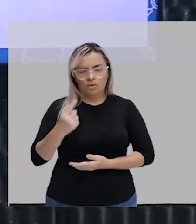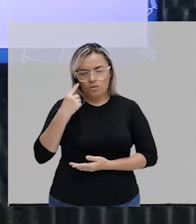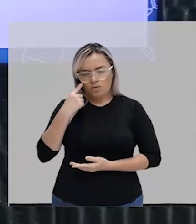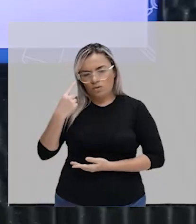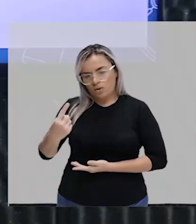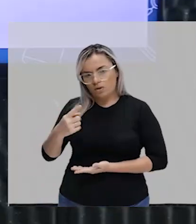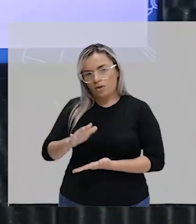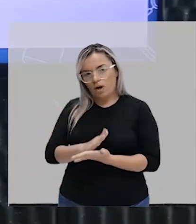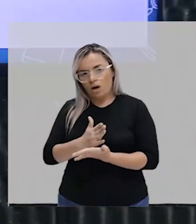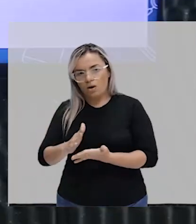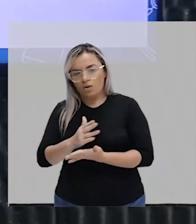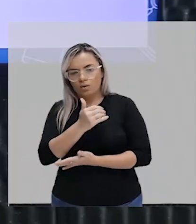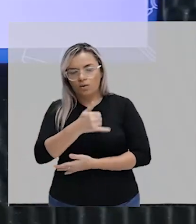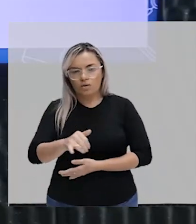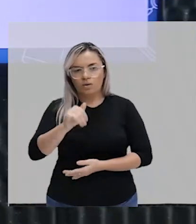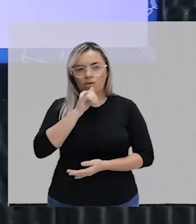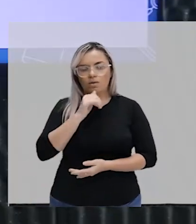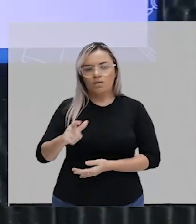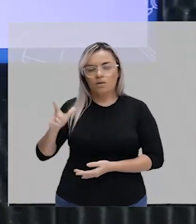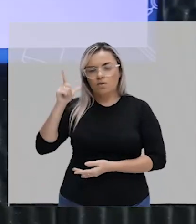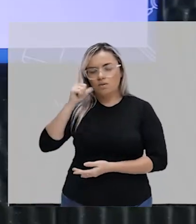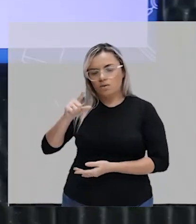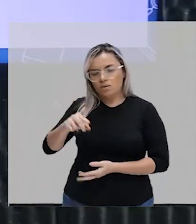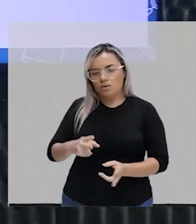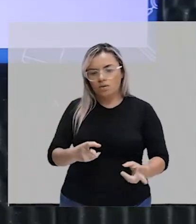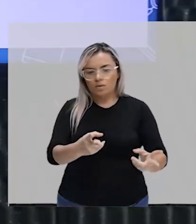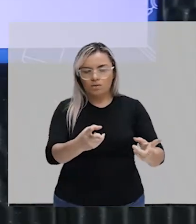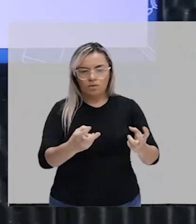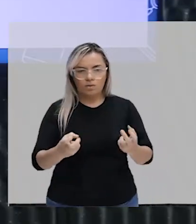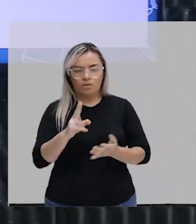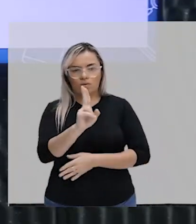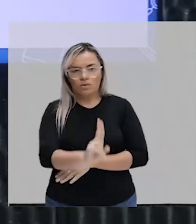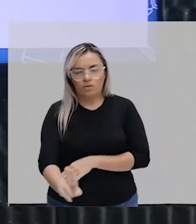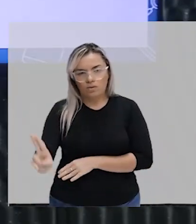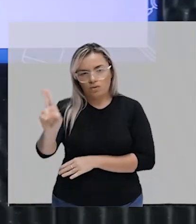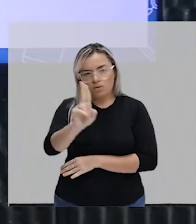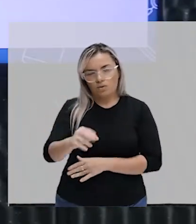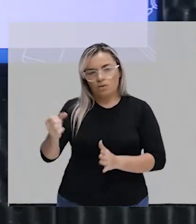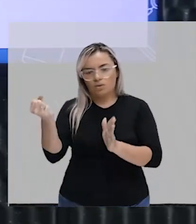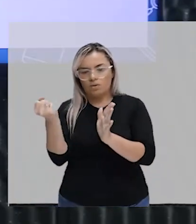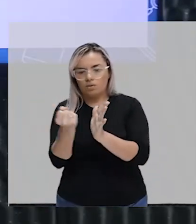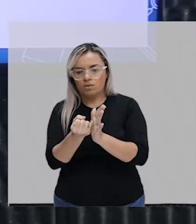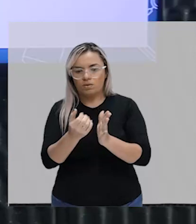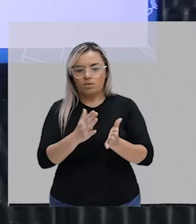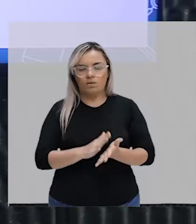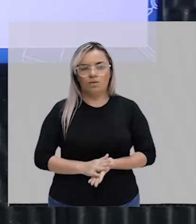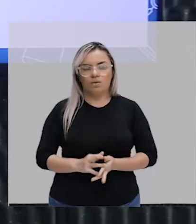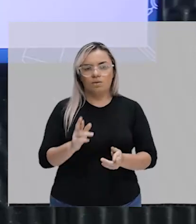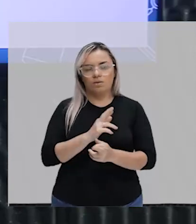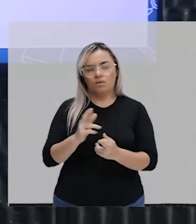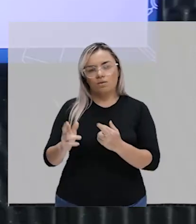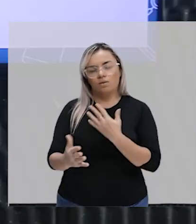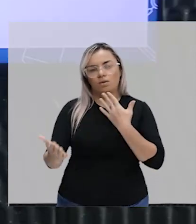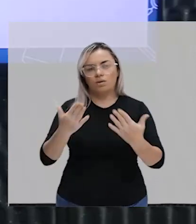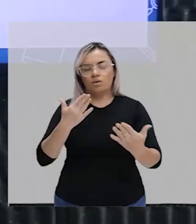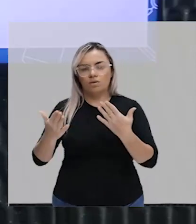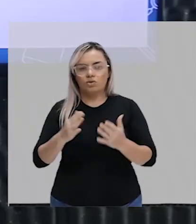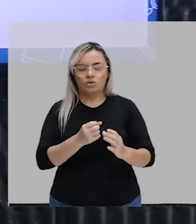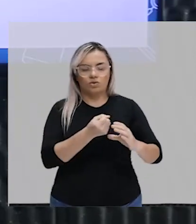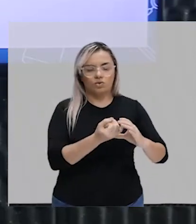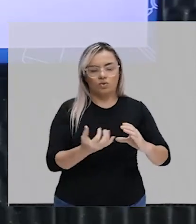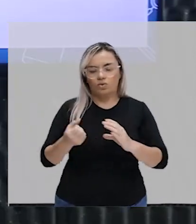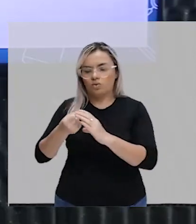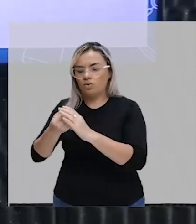né, para que você consiga perceber esse uso dos símbolos, tá? Das relações. E, claro, lembra que a gente